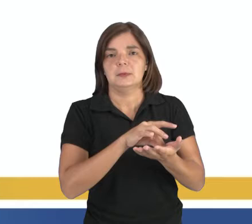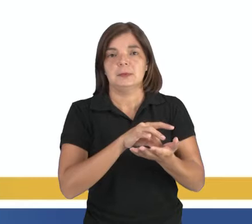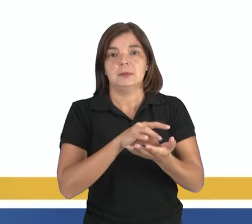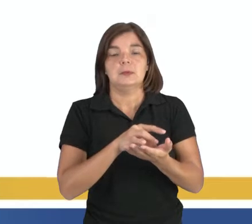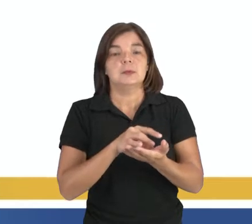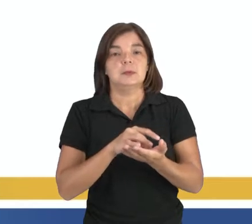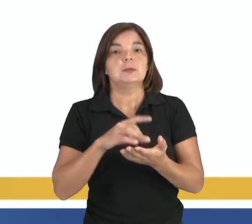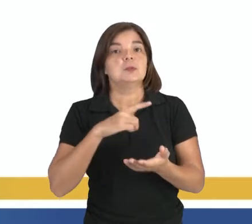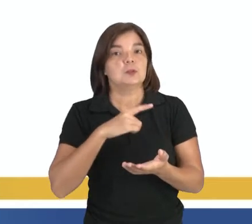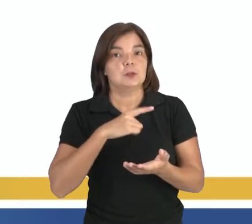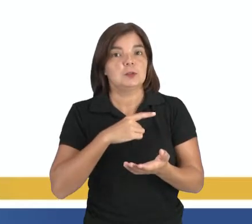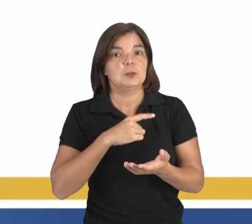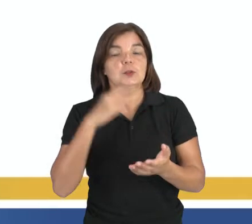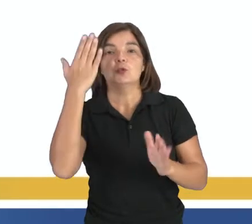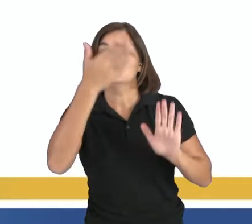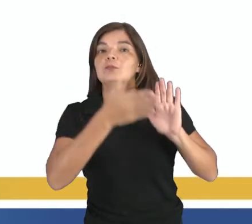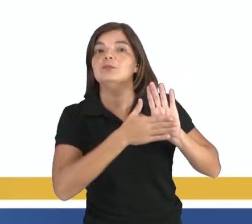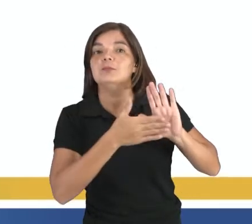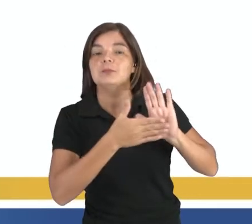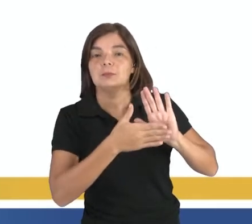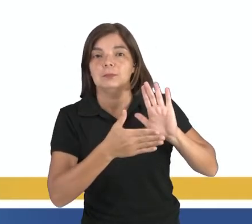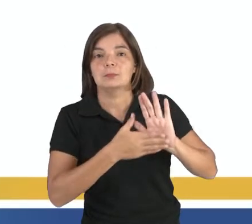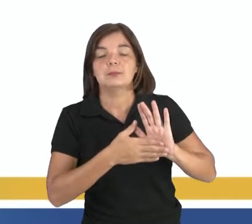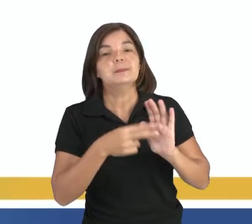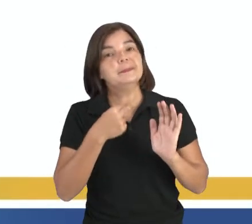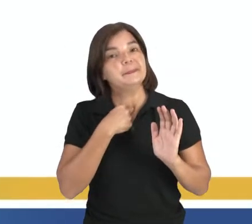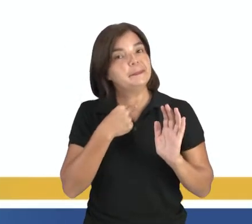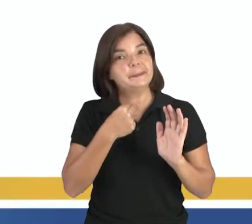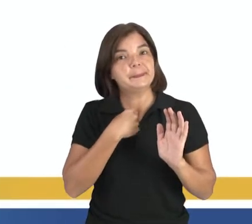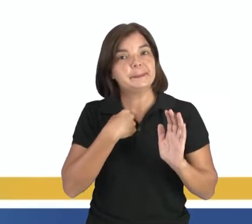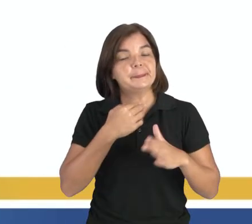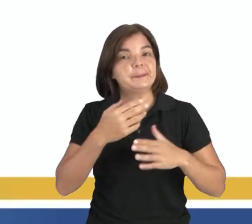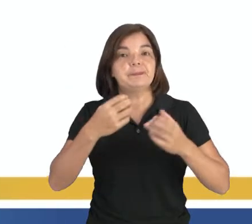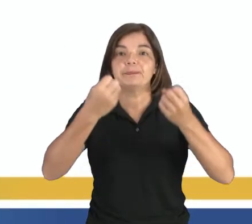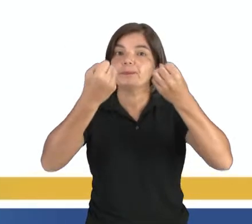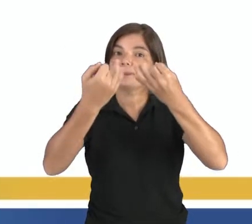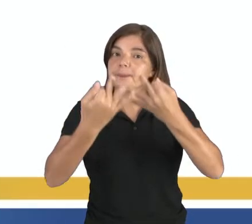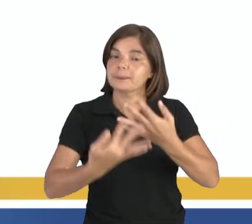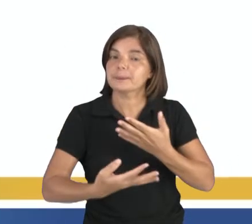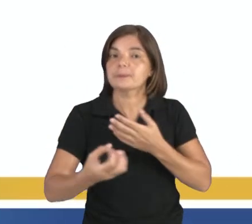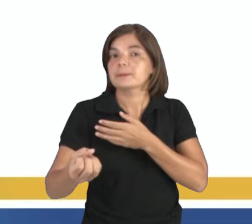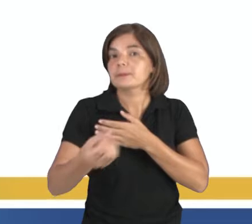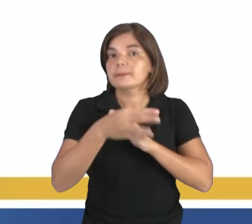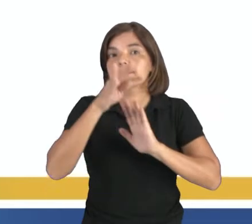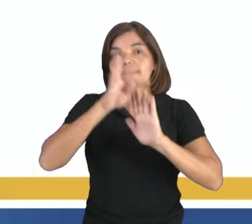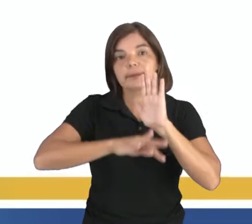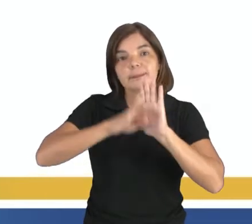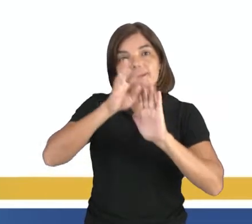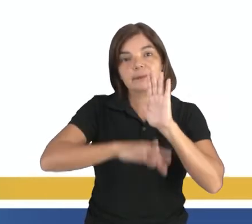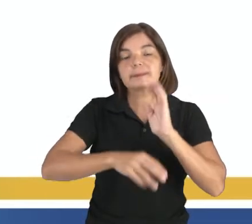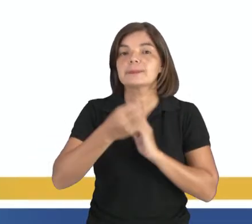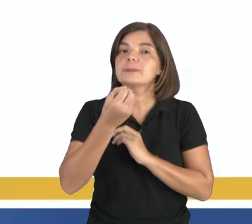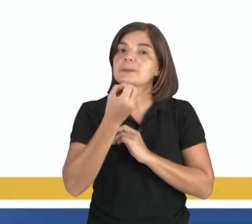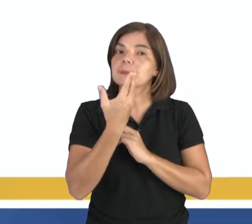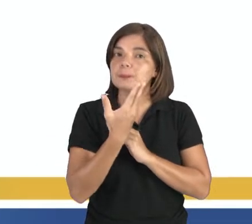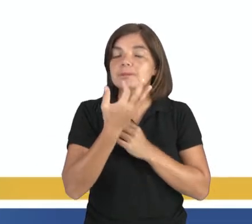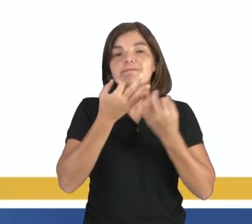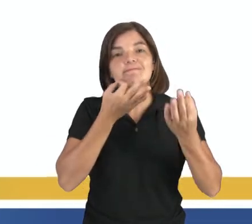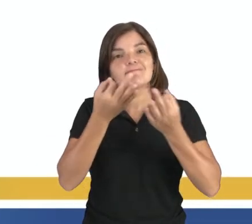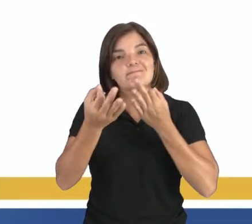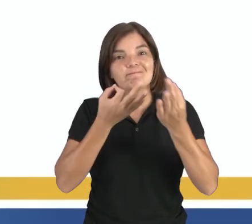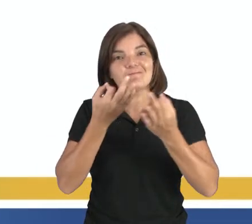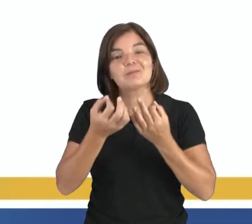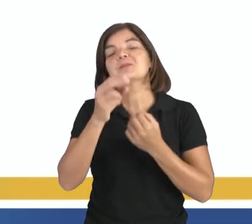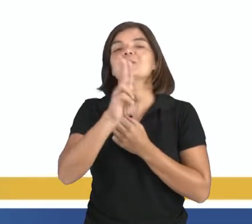através de evidências. Não deve se desenvolver novos argumentos sem evidenciar